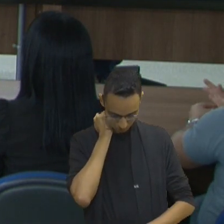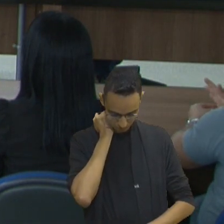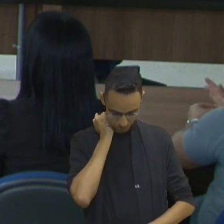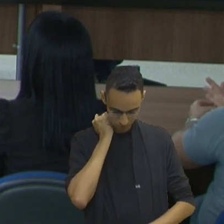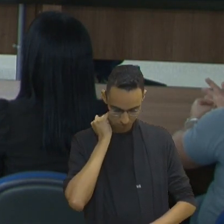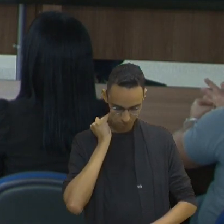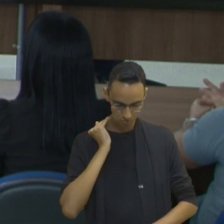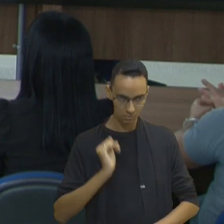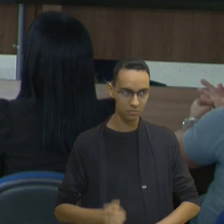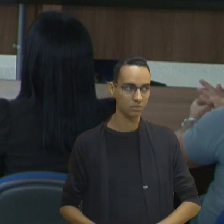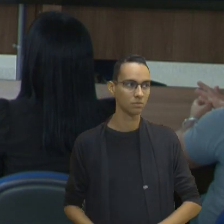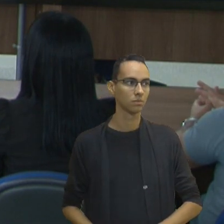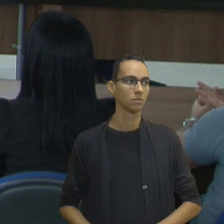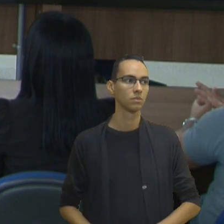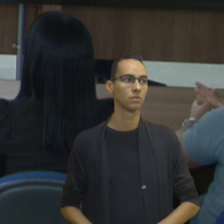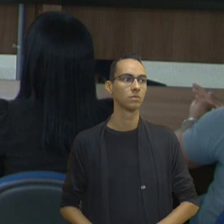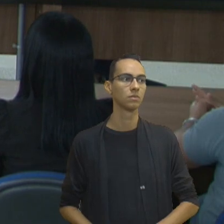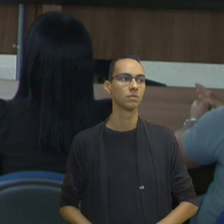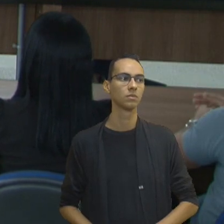Tião?